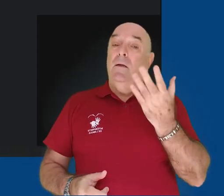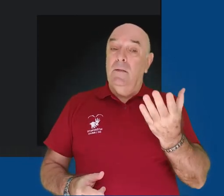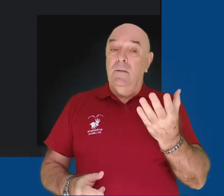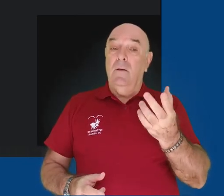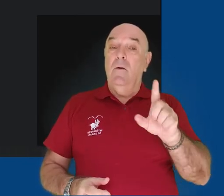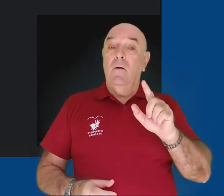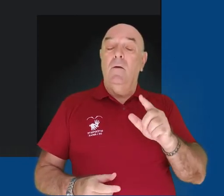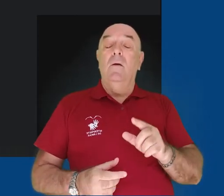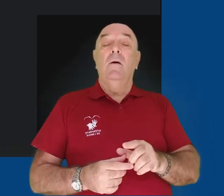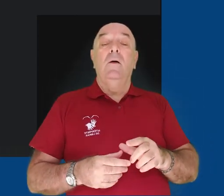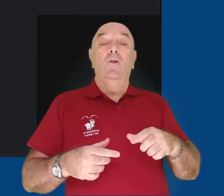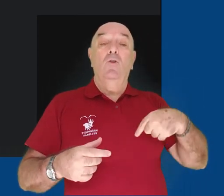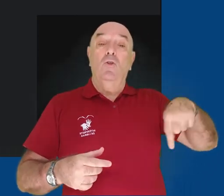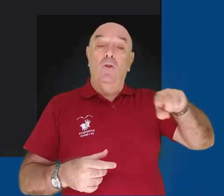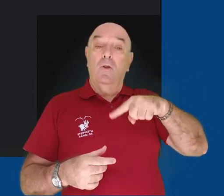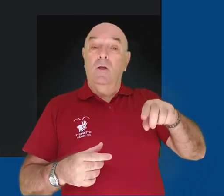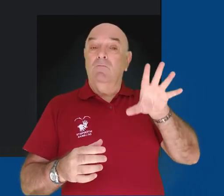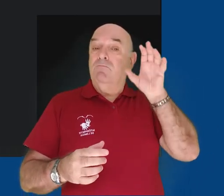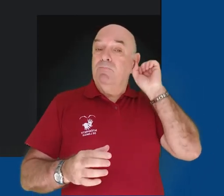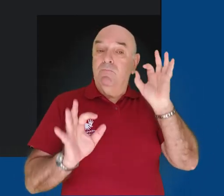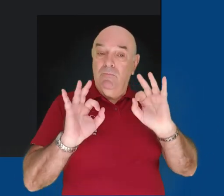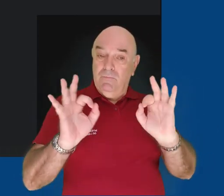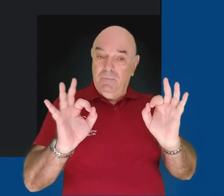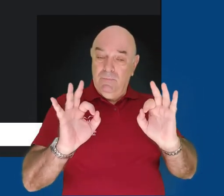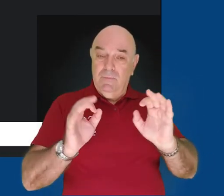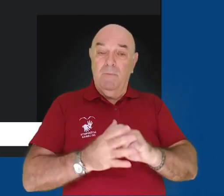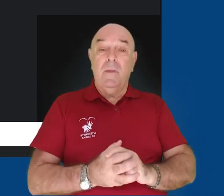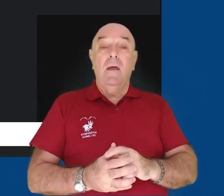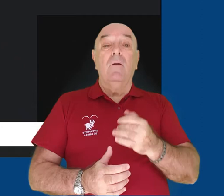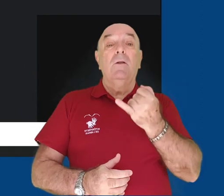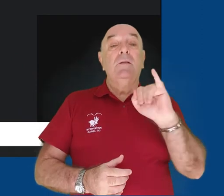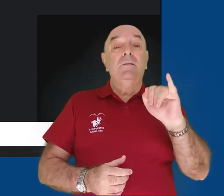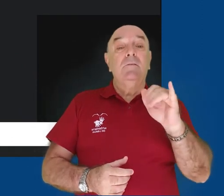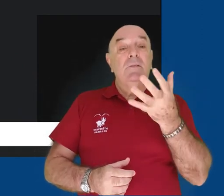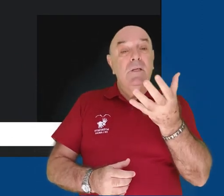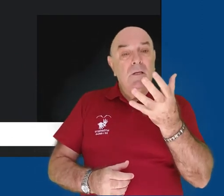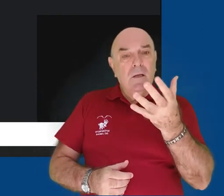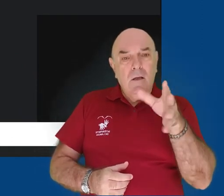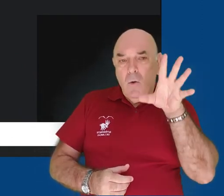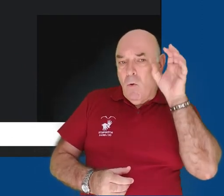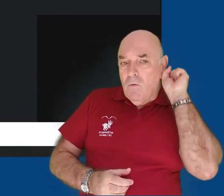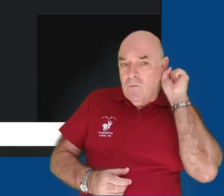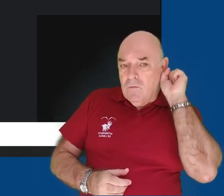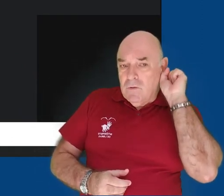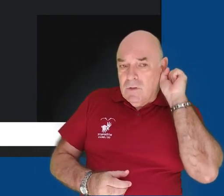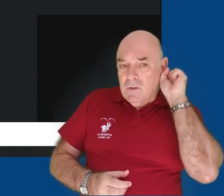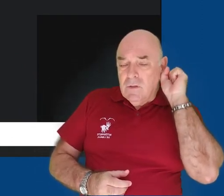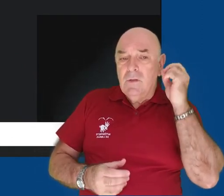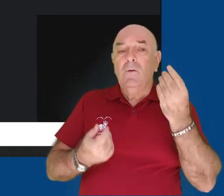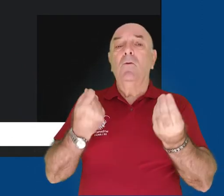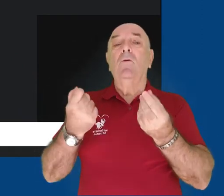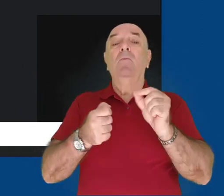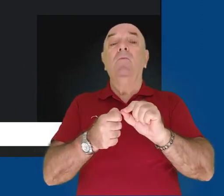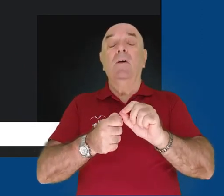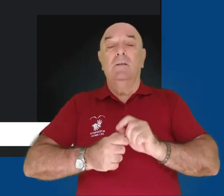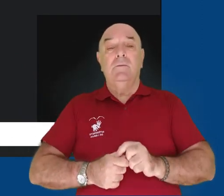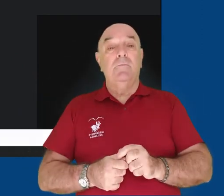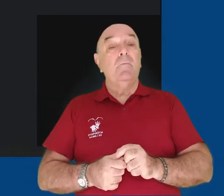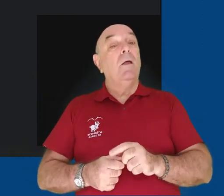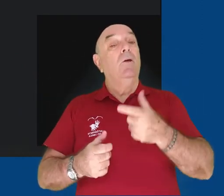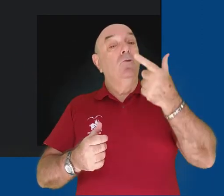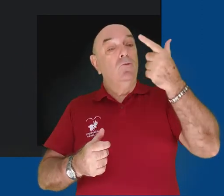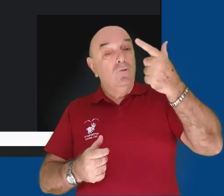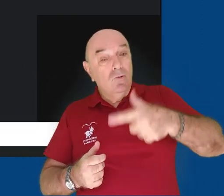reproduzido o som mas ele não está sendo reproduzido no nosso computador e Se quisermos voltar a escutar o que está sendo